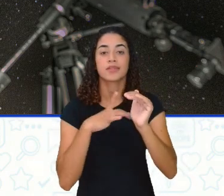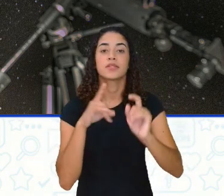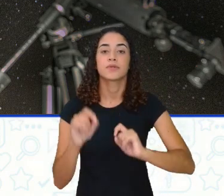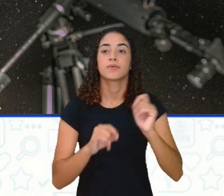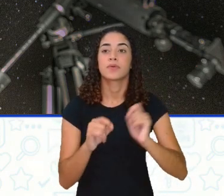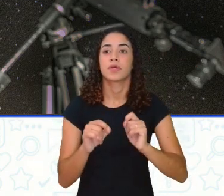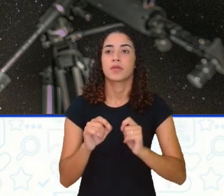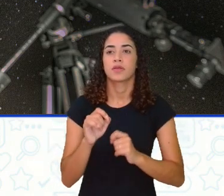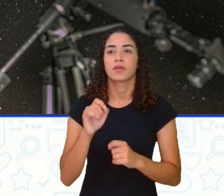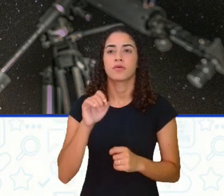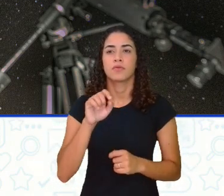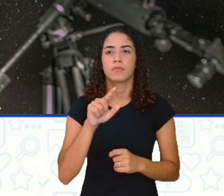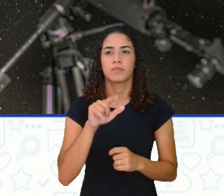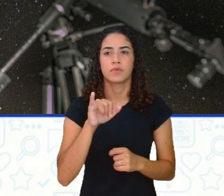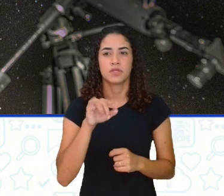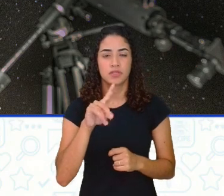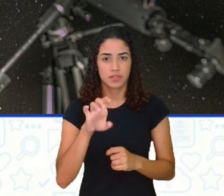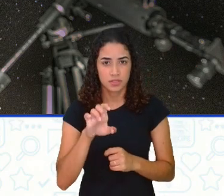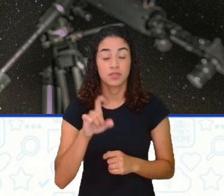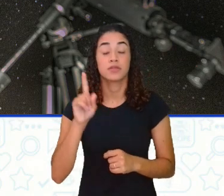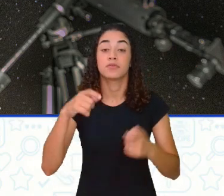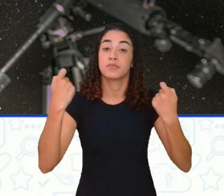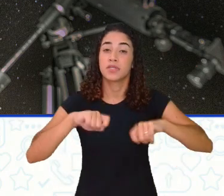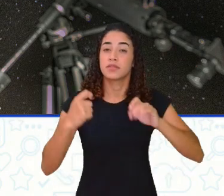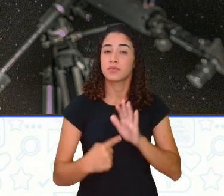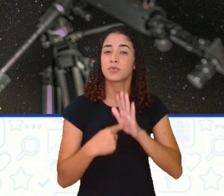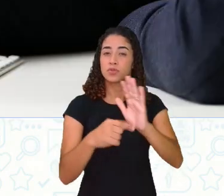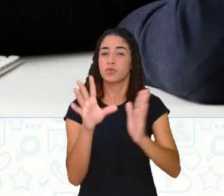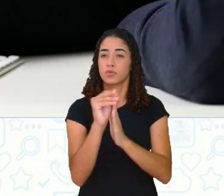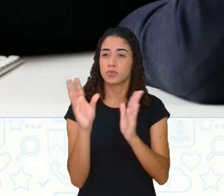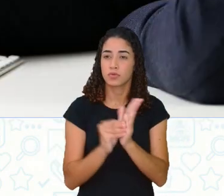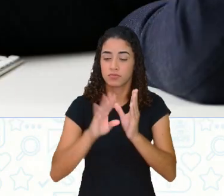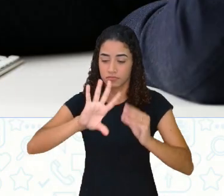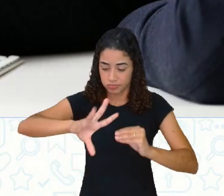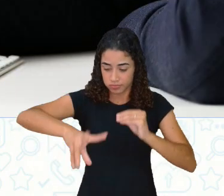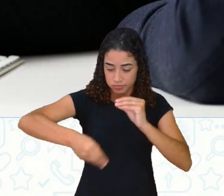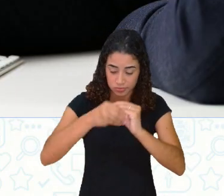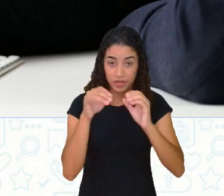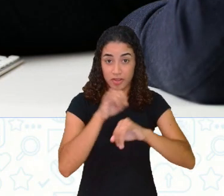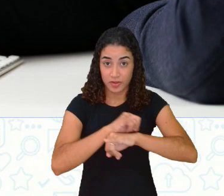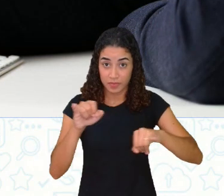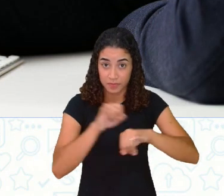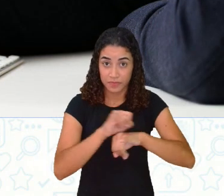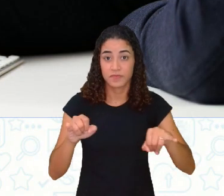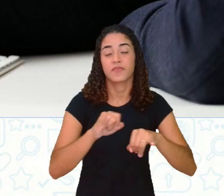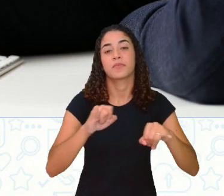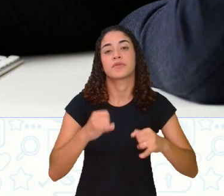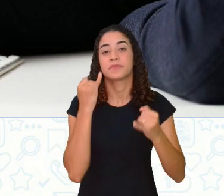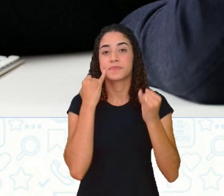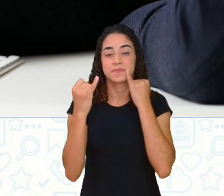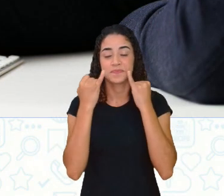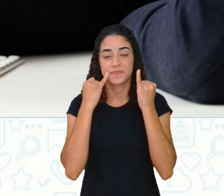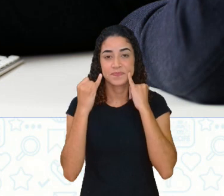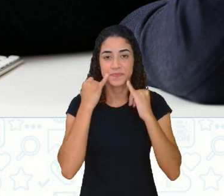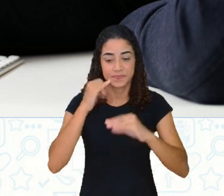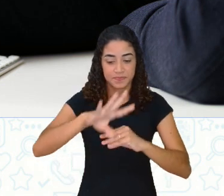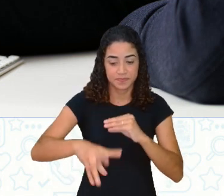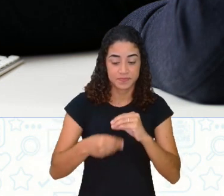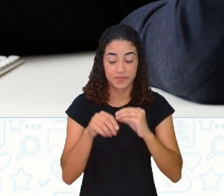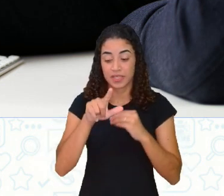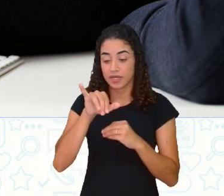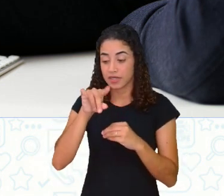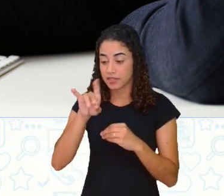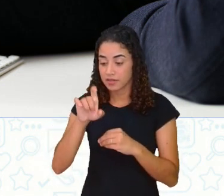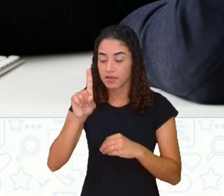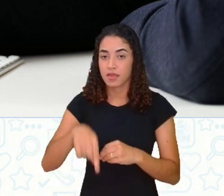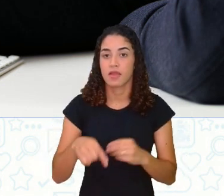que precisa aparentar conteúdos adicionais, informações adicionais. O lead vai ser uma